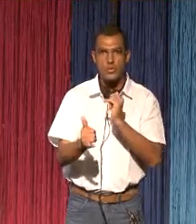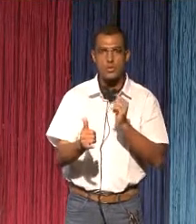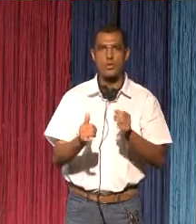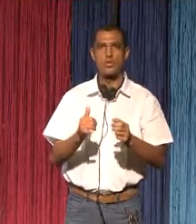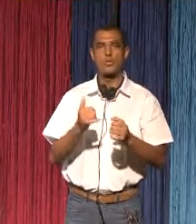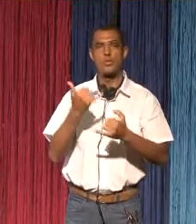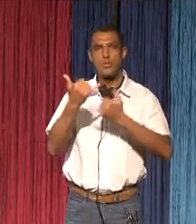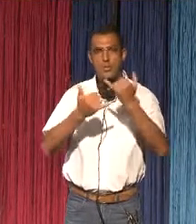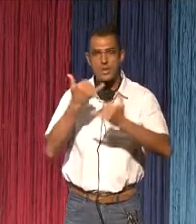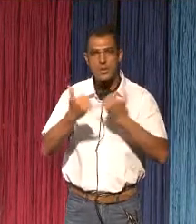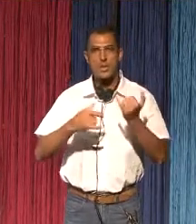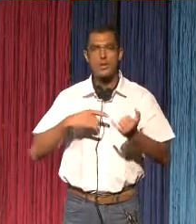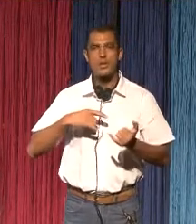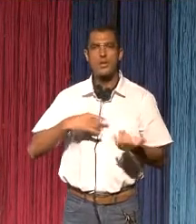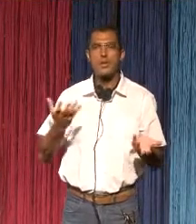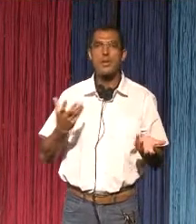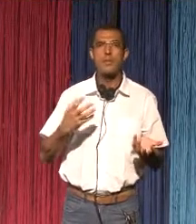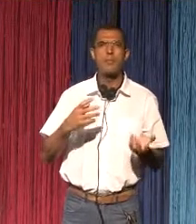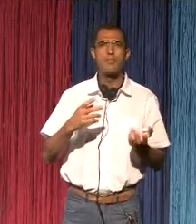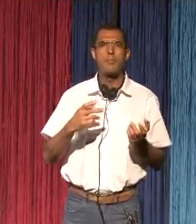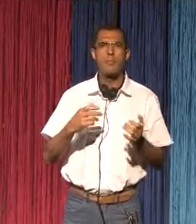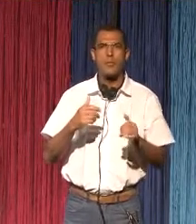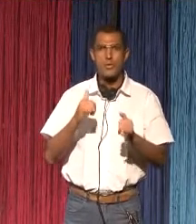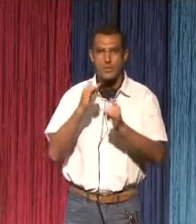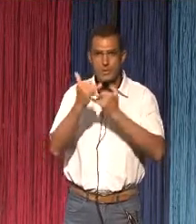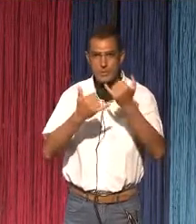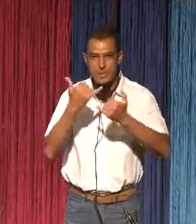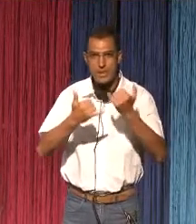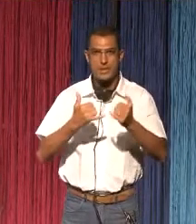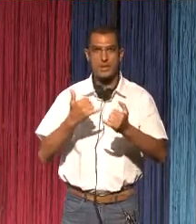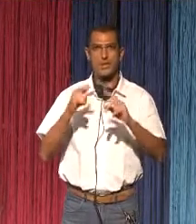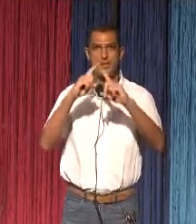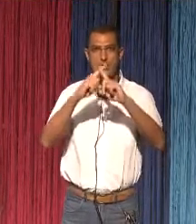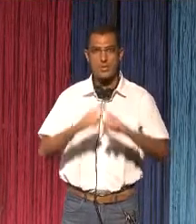dos estádios afetivos, né? Porque, de fato,